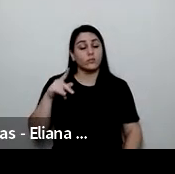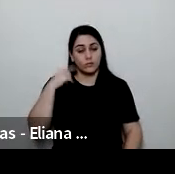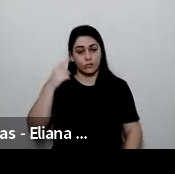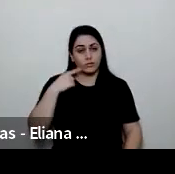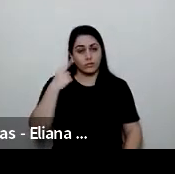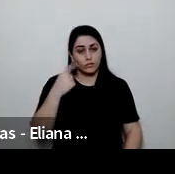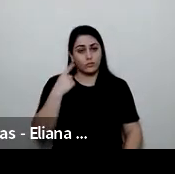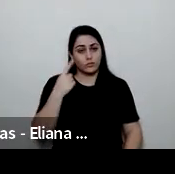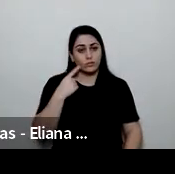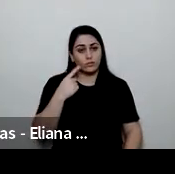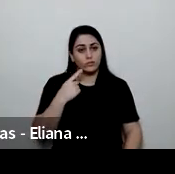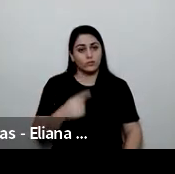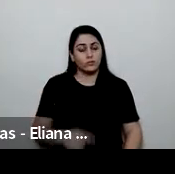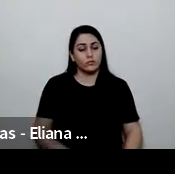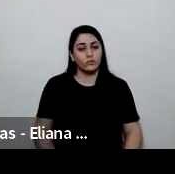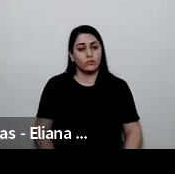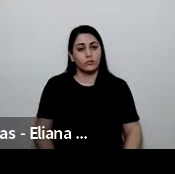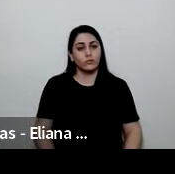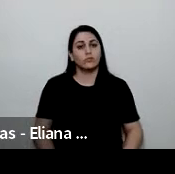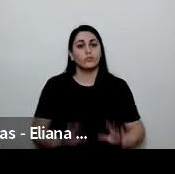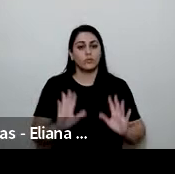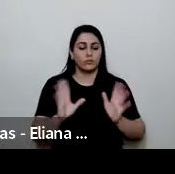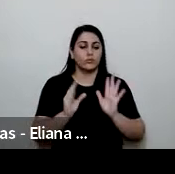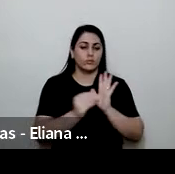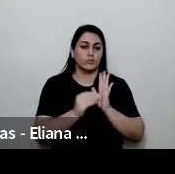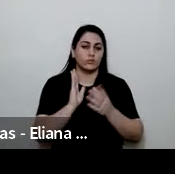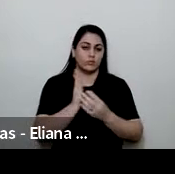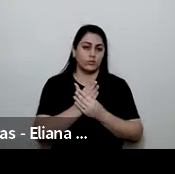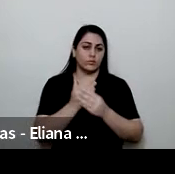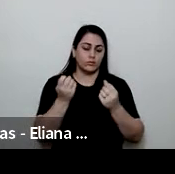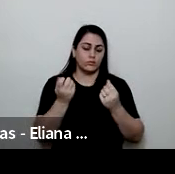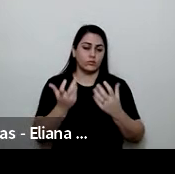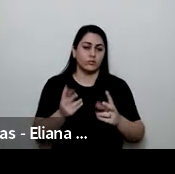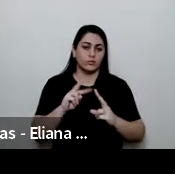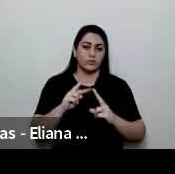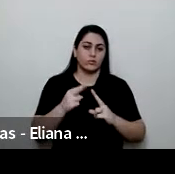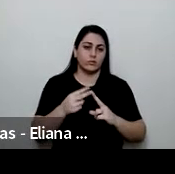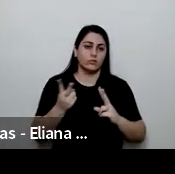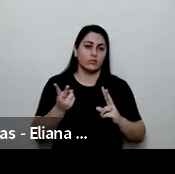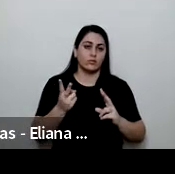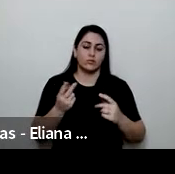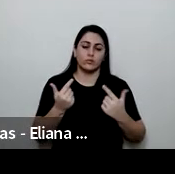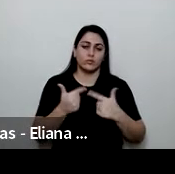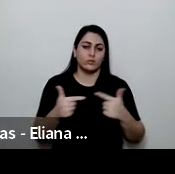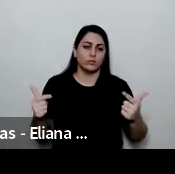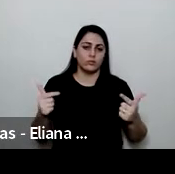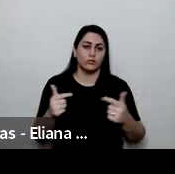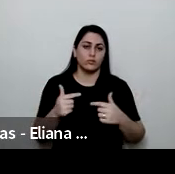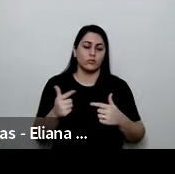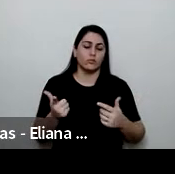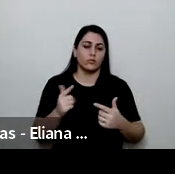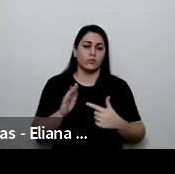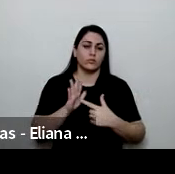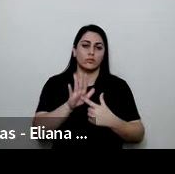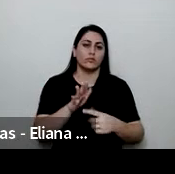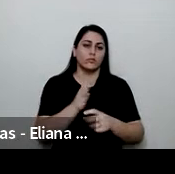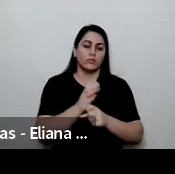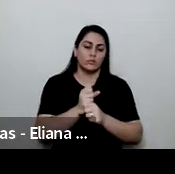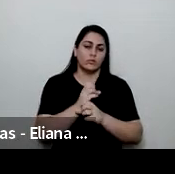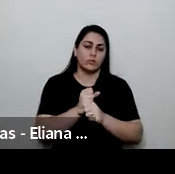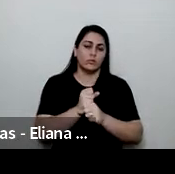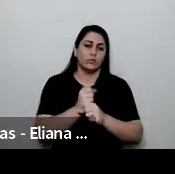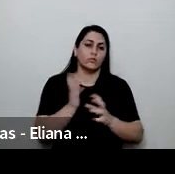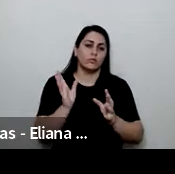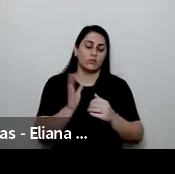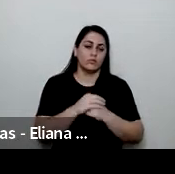estava bem é constituído nos autos EA hipótese pode que não houve apresentação de prestação de contas não há